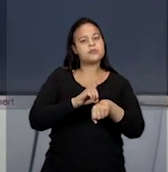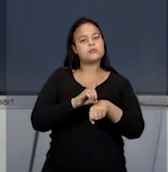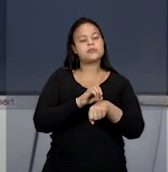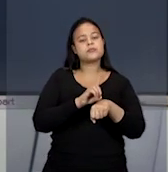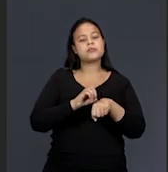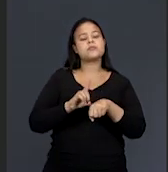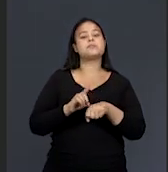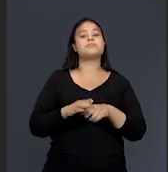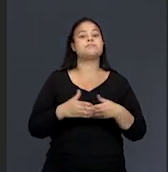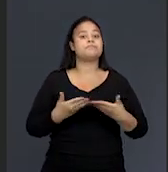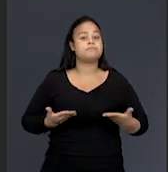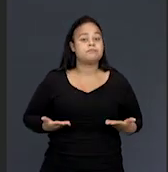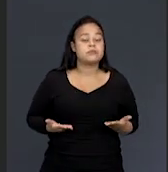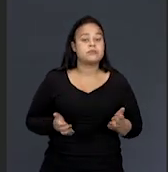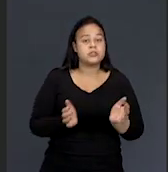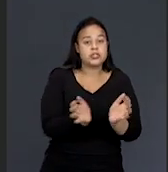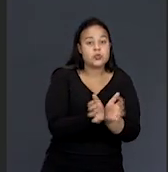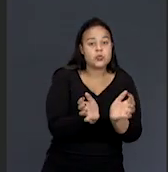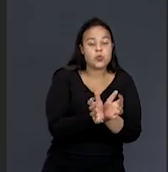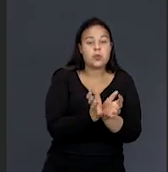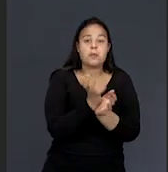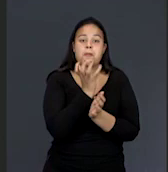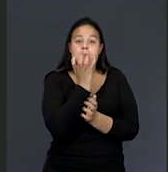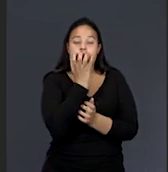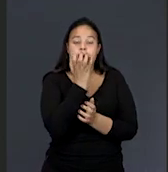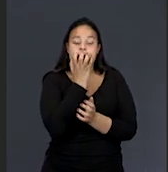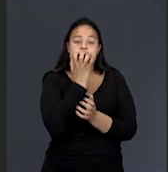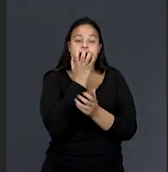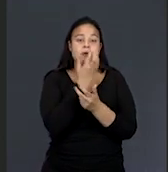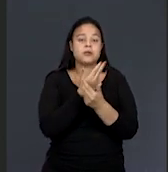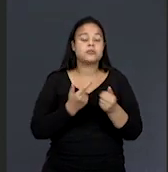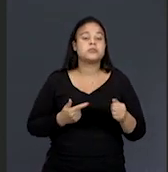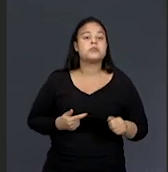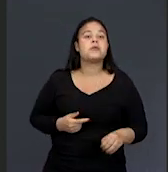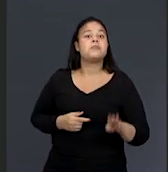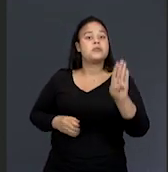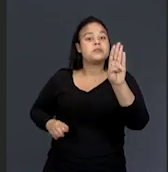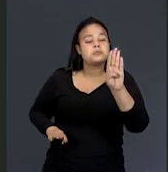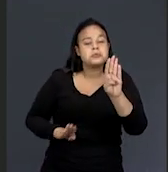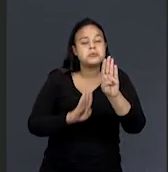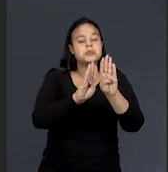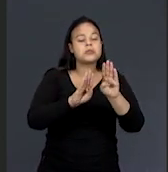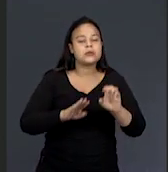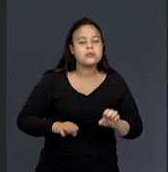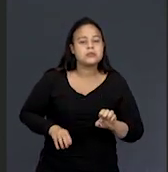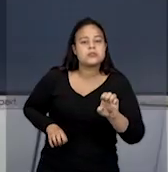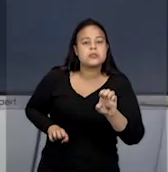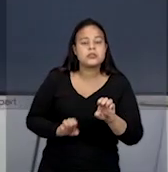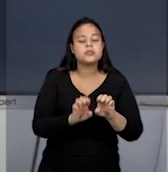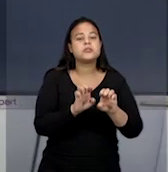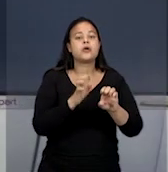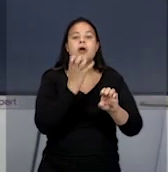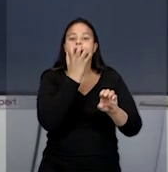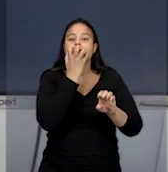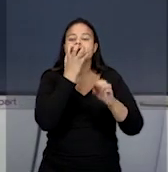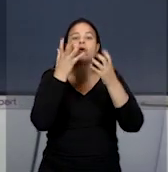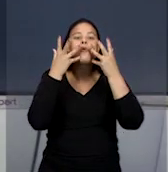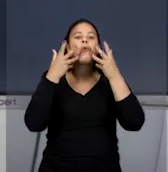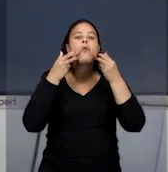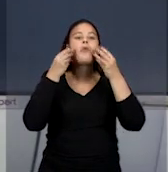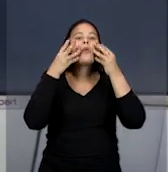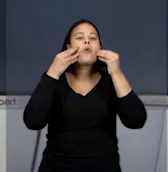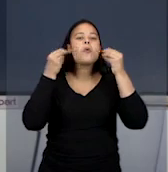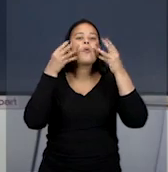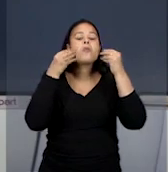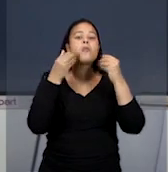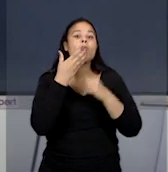Sendo assim, o indivíduo Bzão, Bzinho, Ezinho, Ezinho, tem o pelo de qual cor? Olha só, essa daí